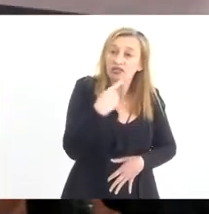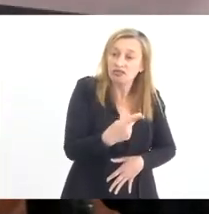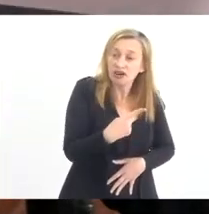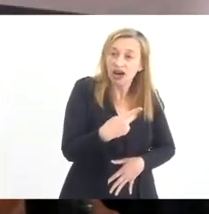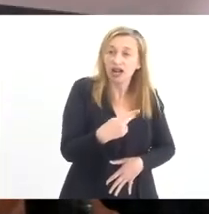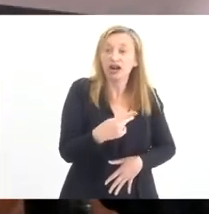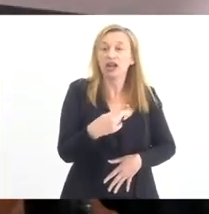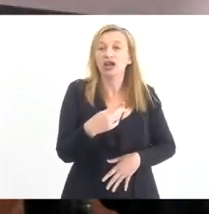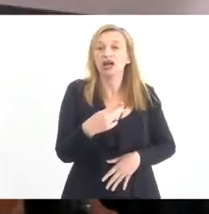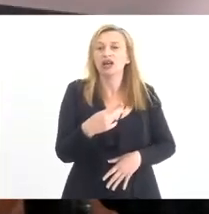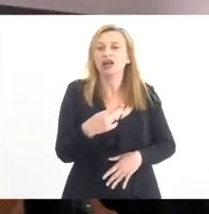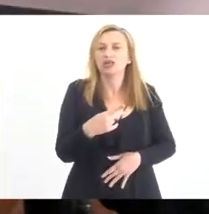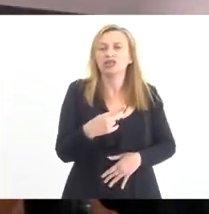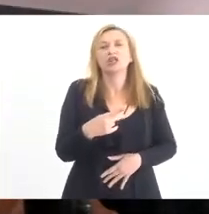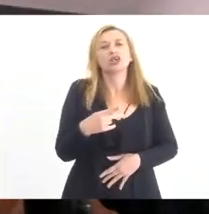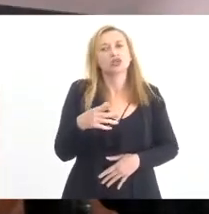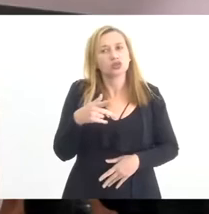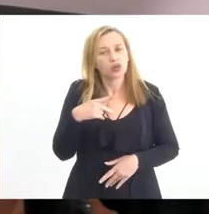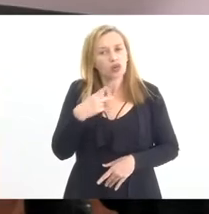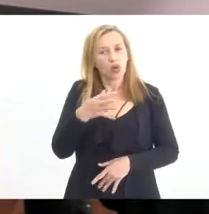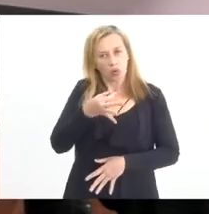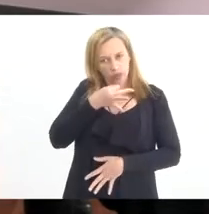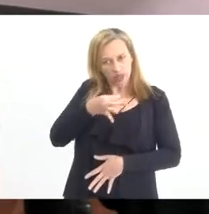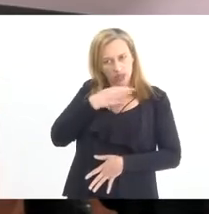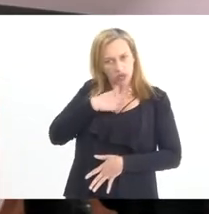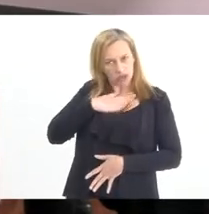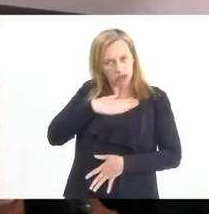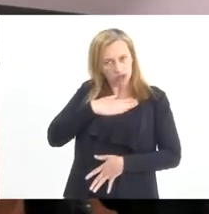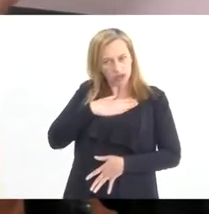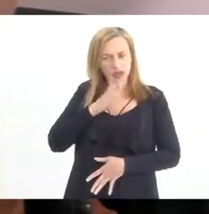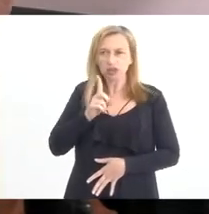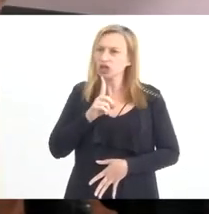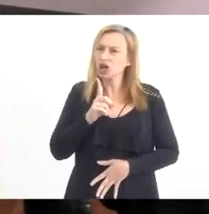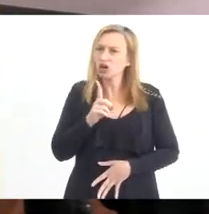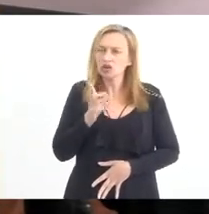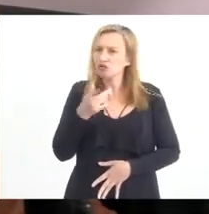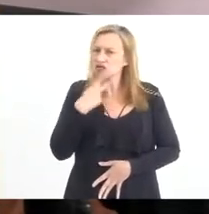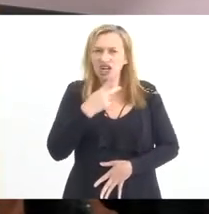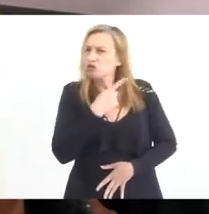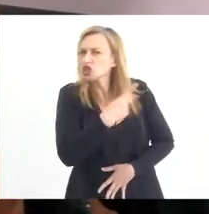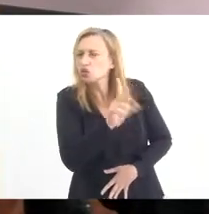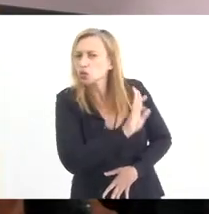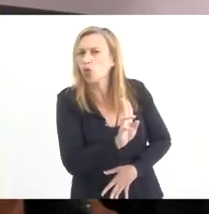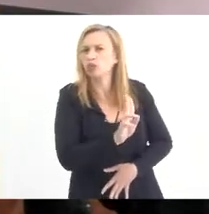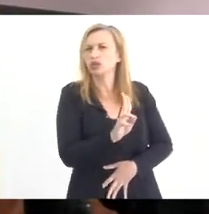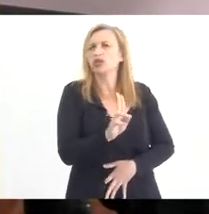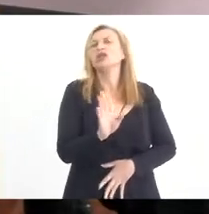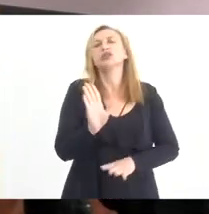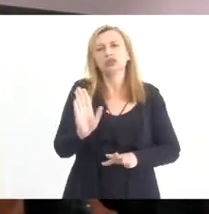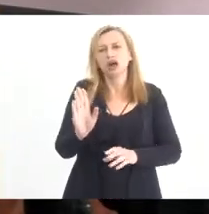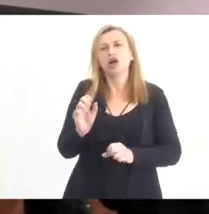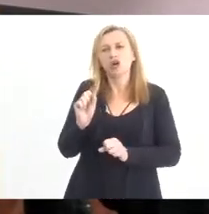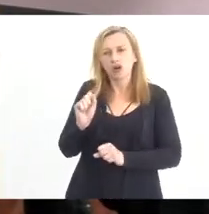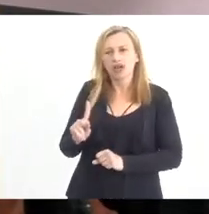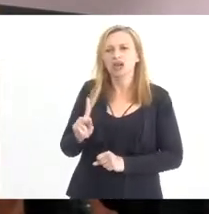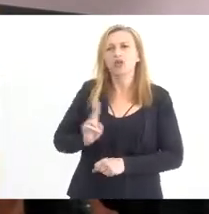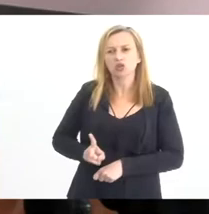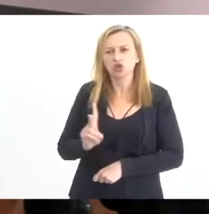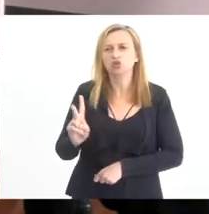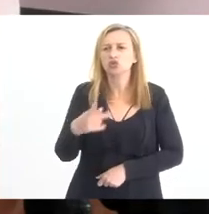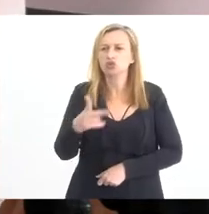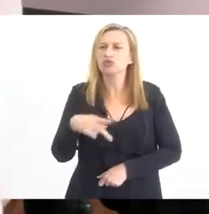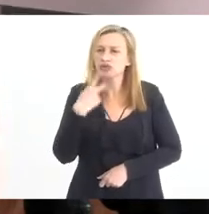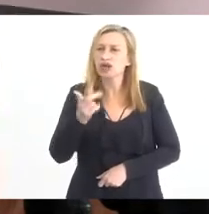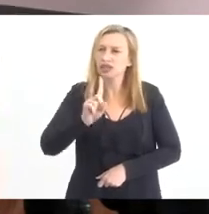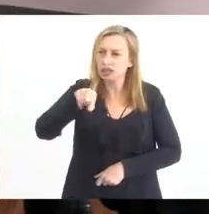é salutar. Eu estou dando a minha posição. Não, mas eu não citei o seu nome. Se o presidente Gaúcho, dá continuidade à sua fala. Após a sua fala, a